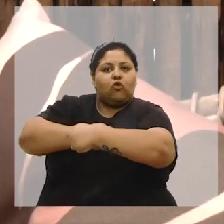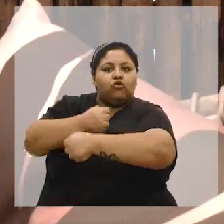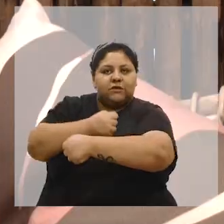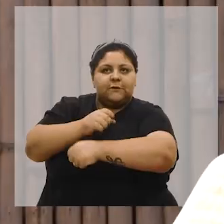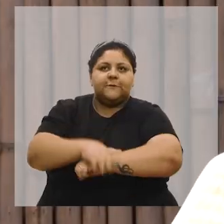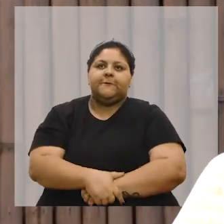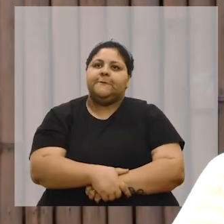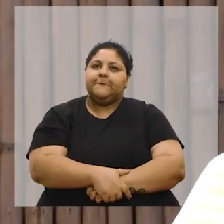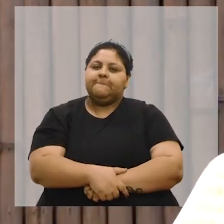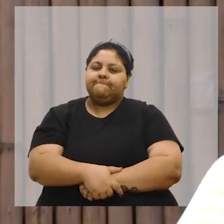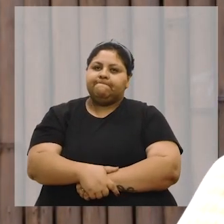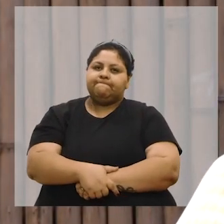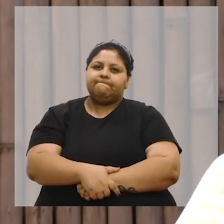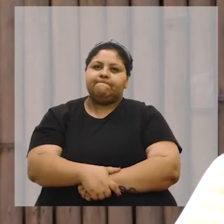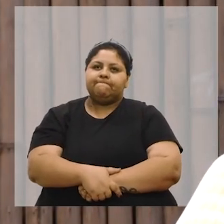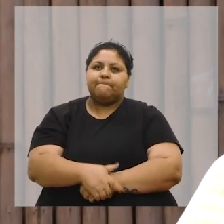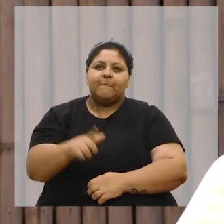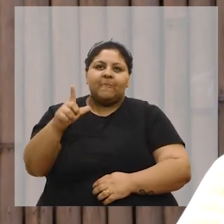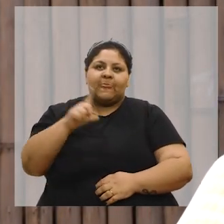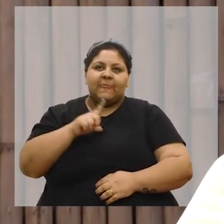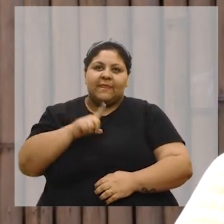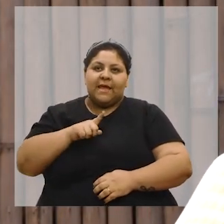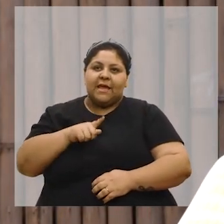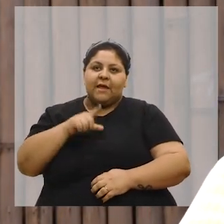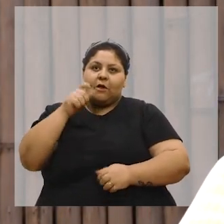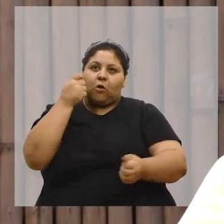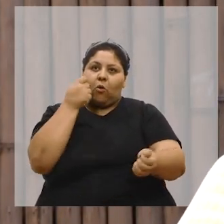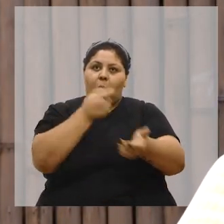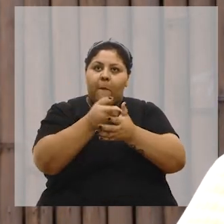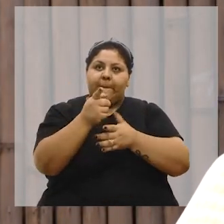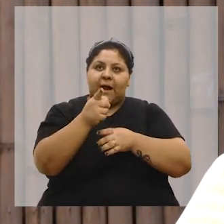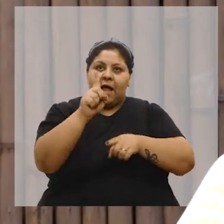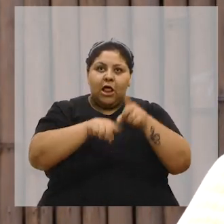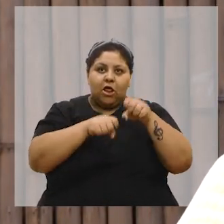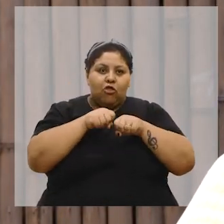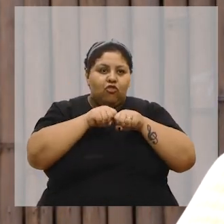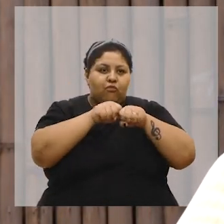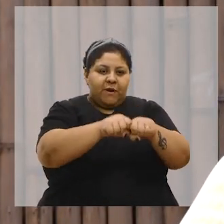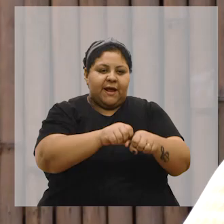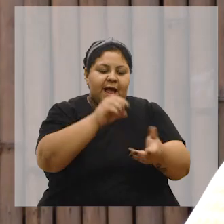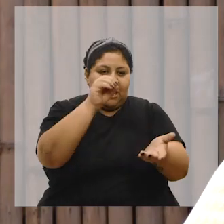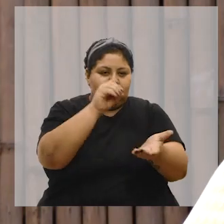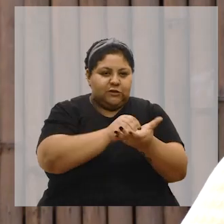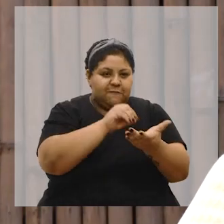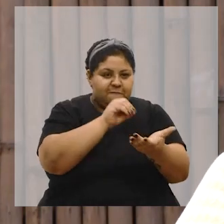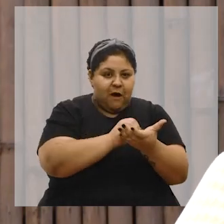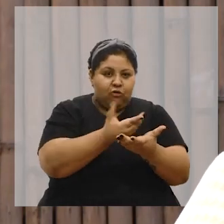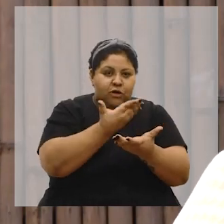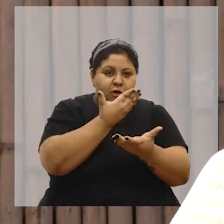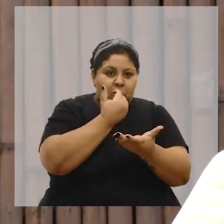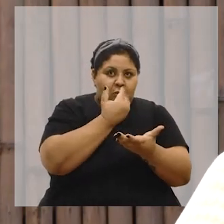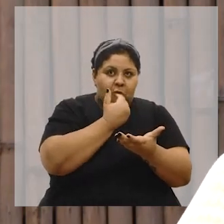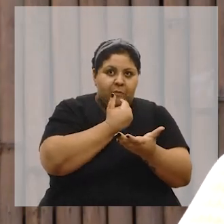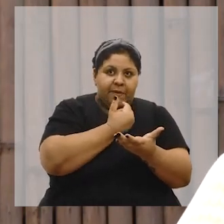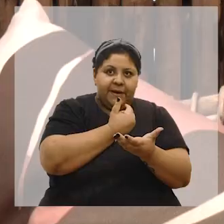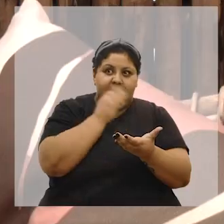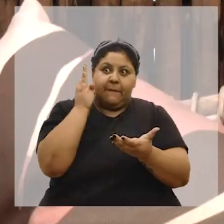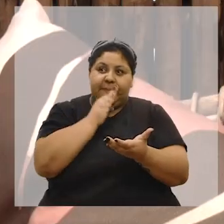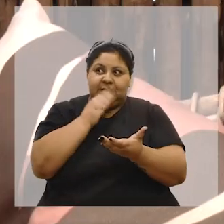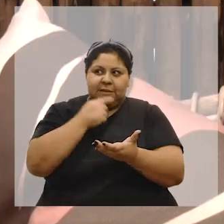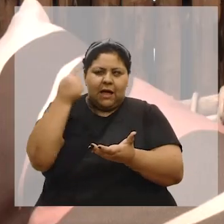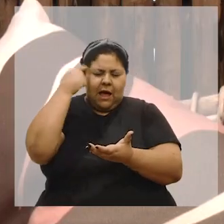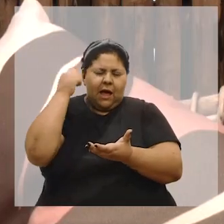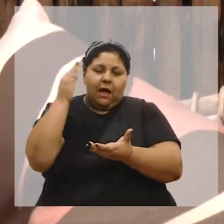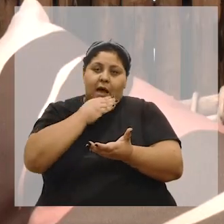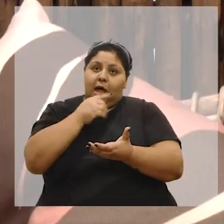sabe? Também tem que se virar, às vezes tem que ir no mercado pegar uns ingredientes, daí às vezes não tem um ingrediente, daí tem que pensar tem que mudar rápido.